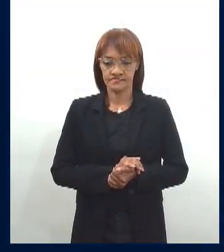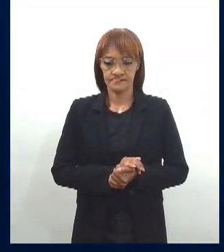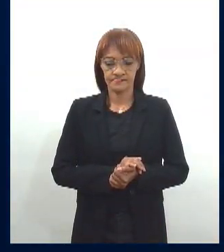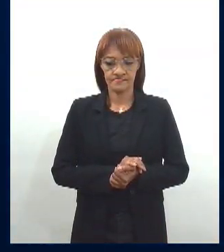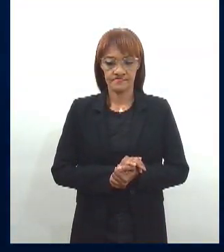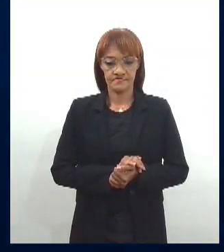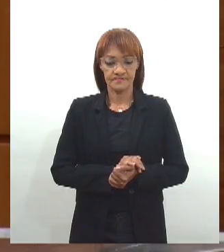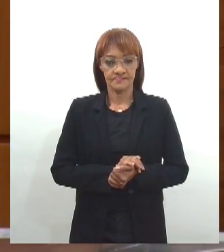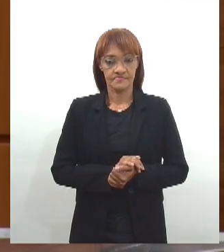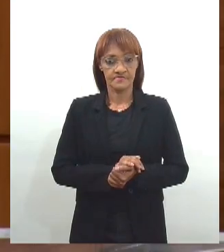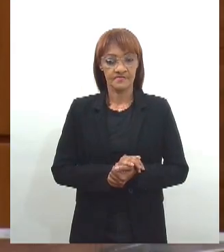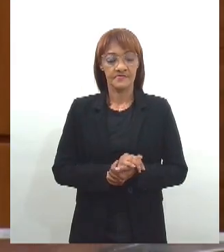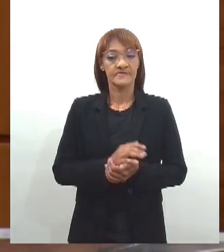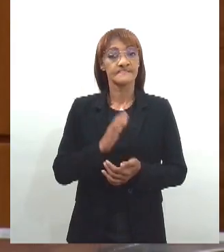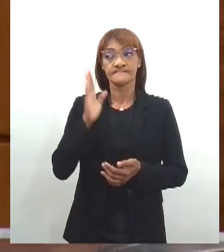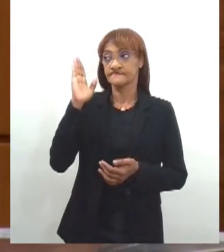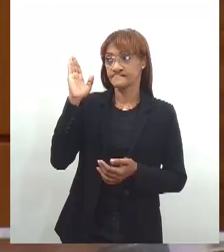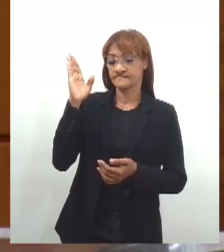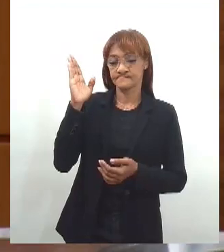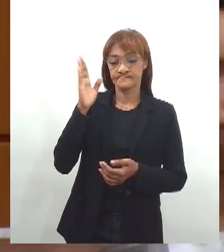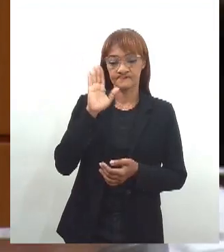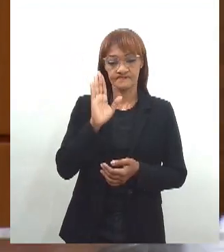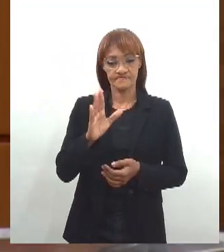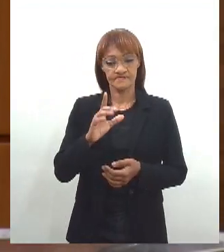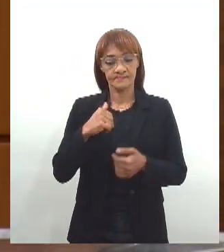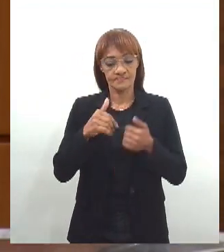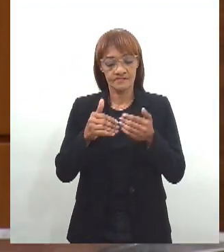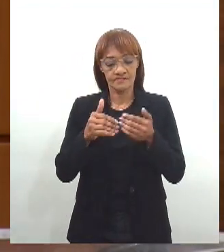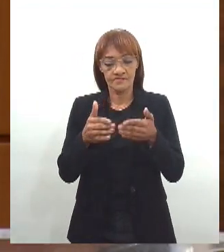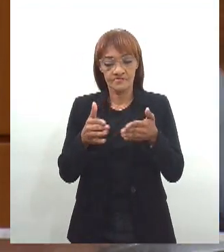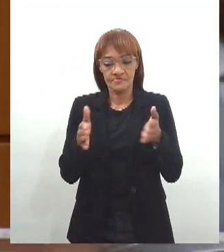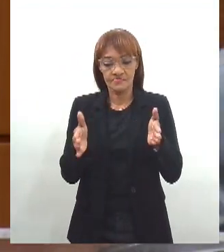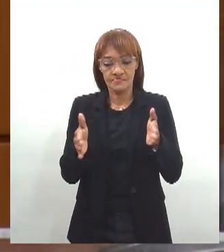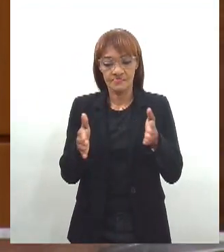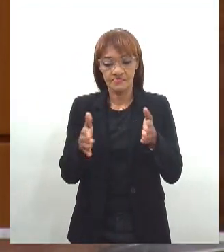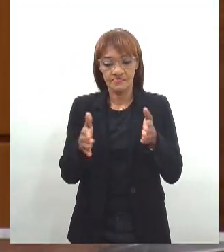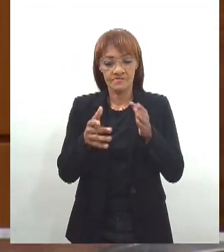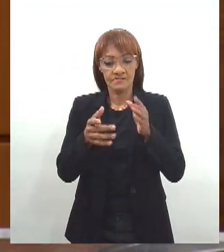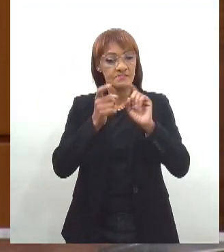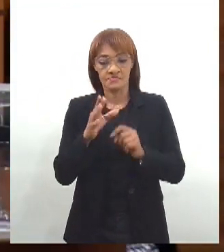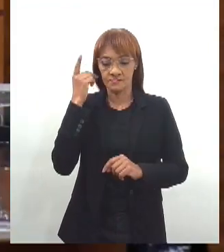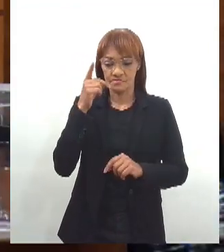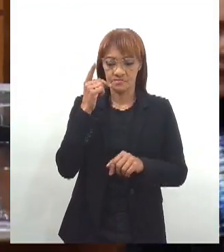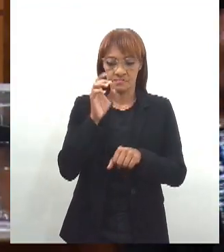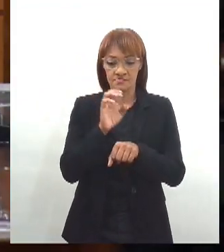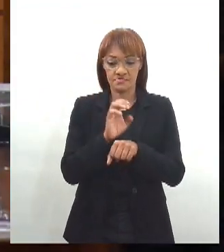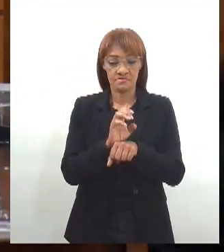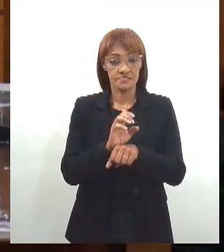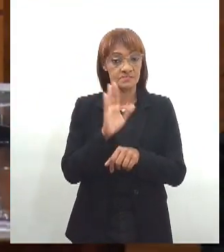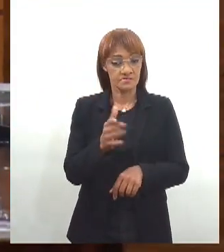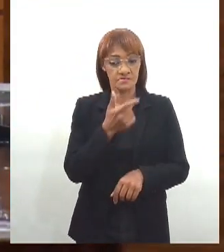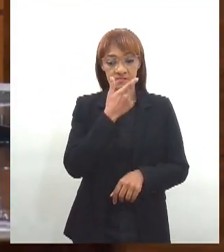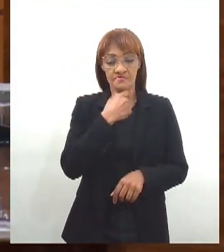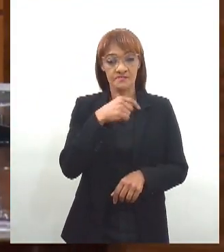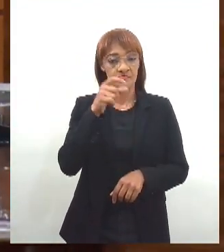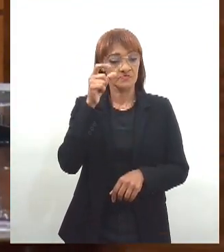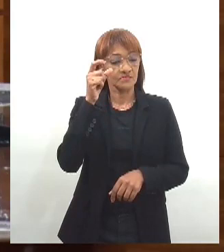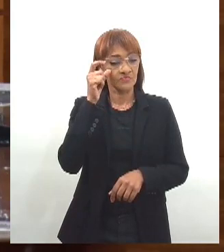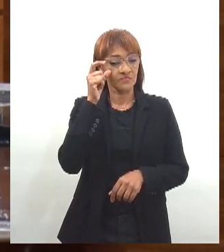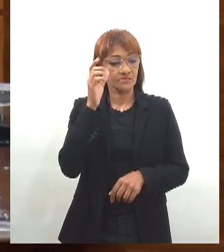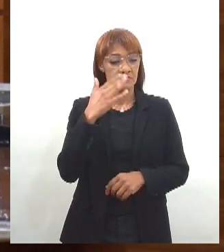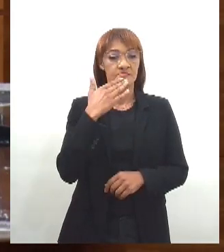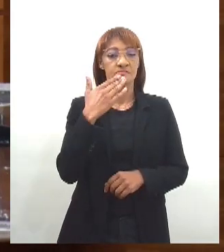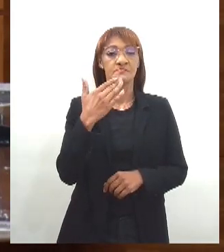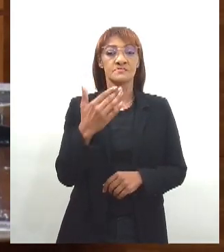Terça-feira. Abrindo o pequeno expediente, o deputado estadual Geórgio Passos fez um apelo ao governador